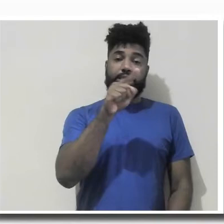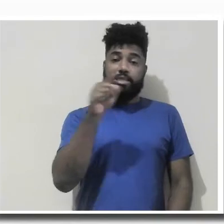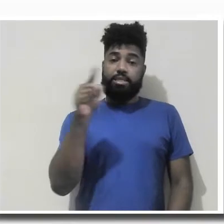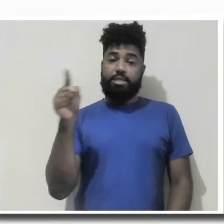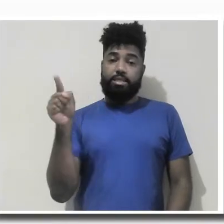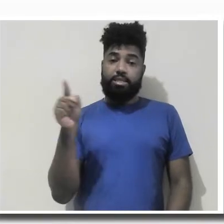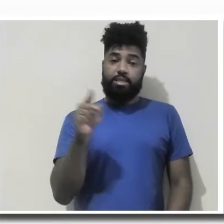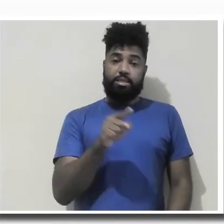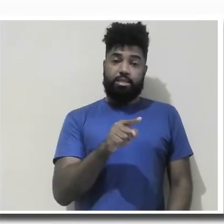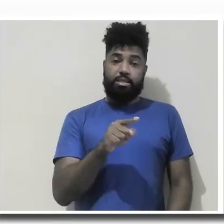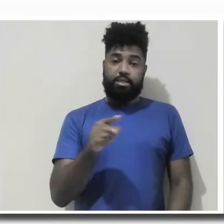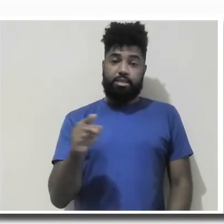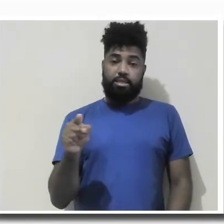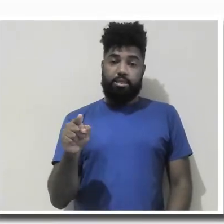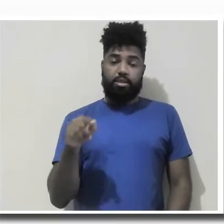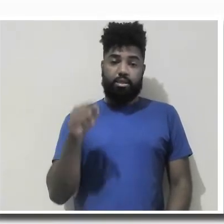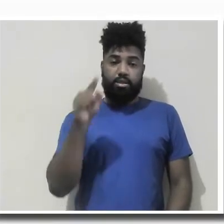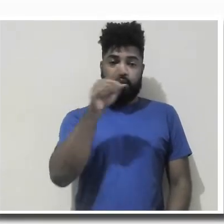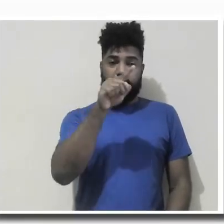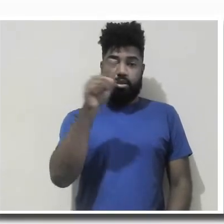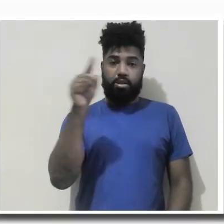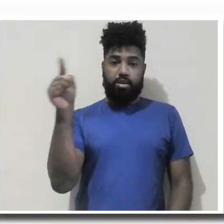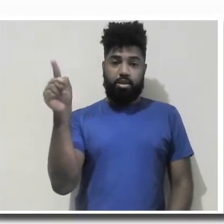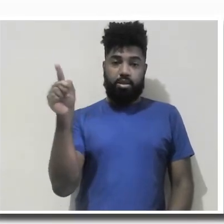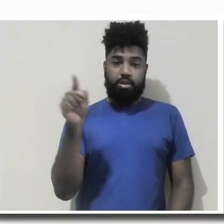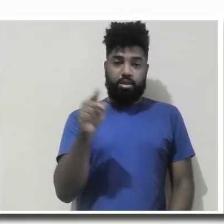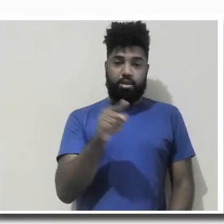conjunto dos números inteiros.